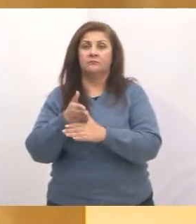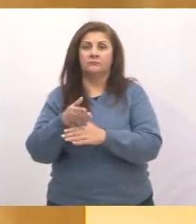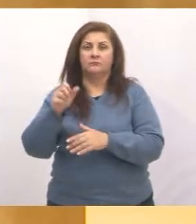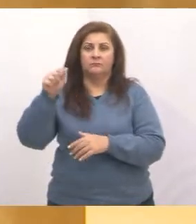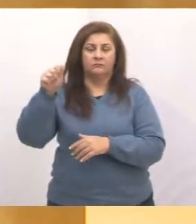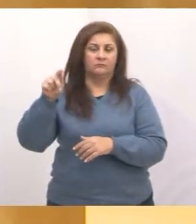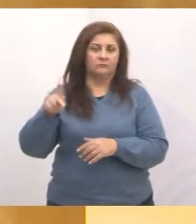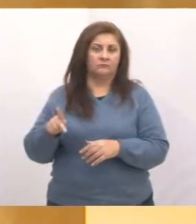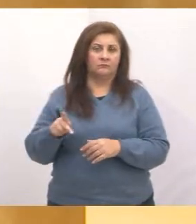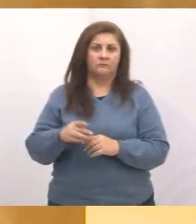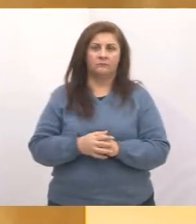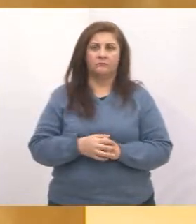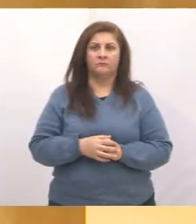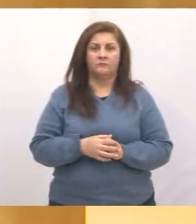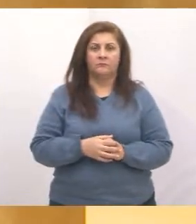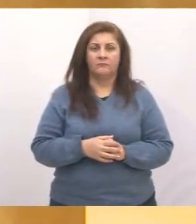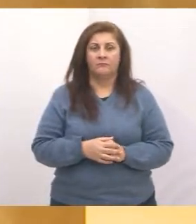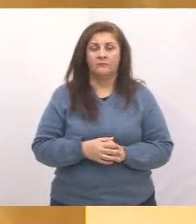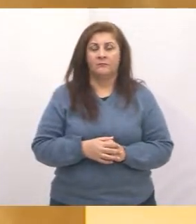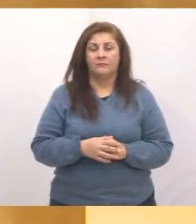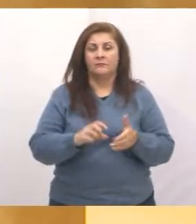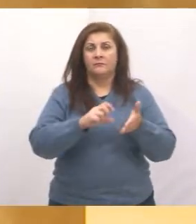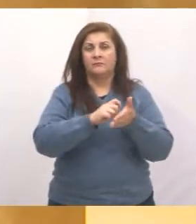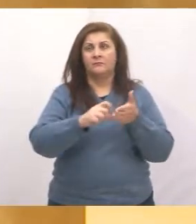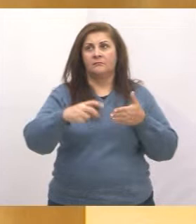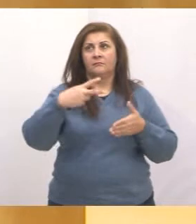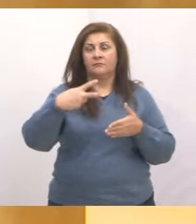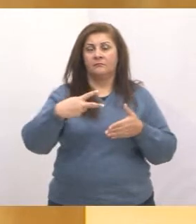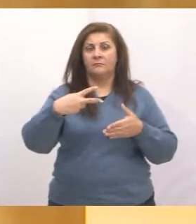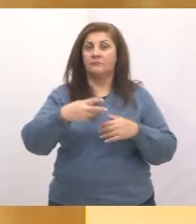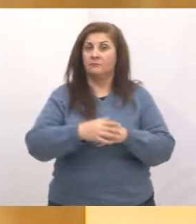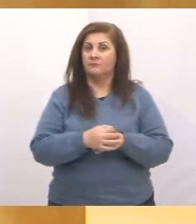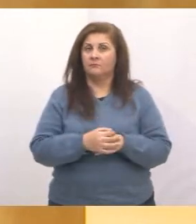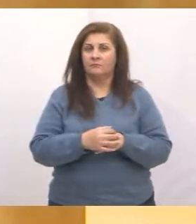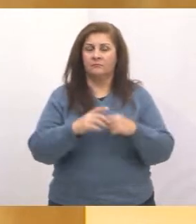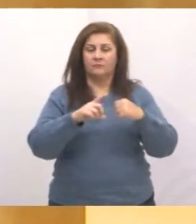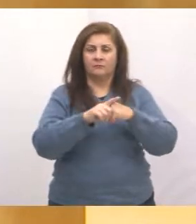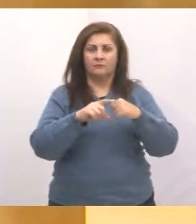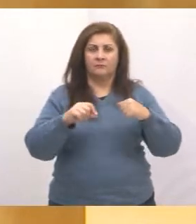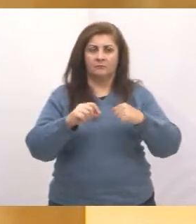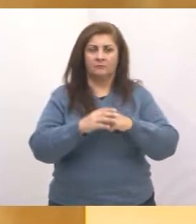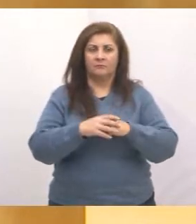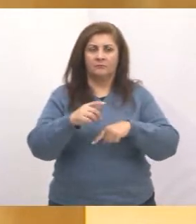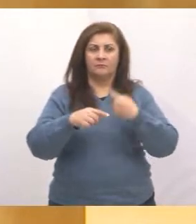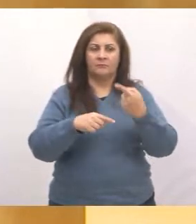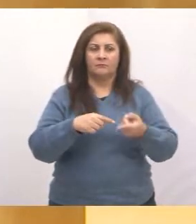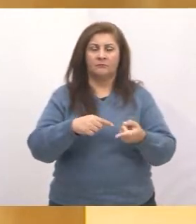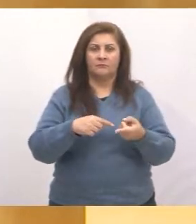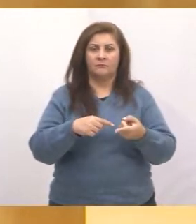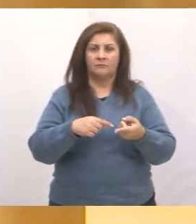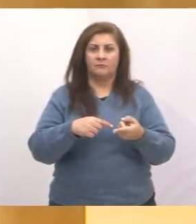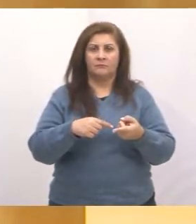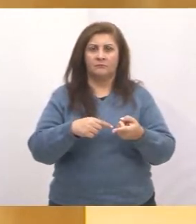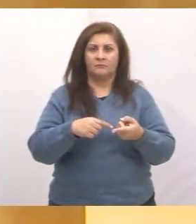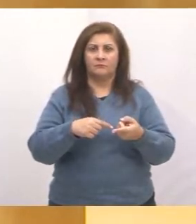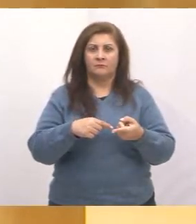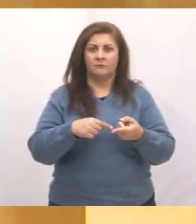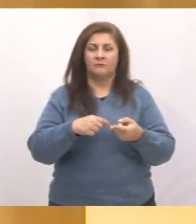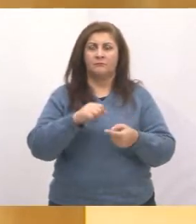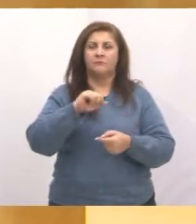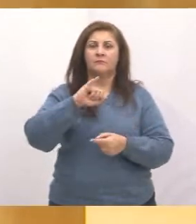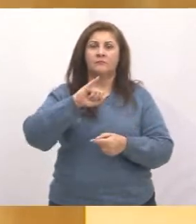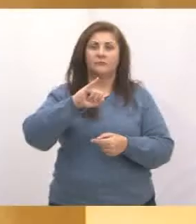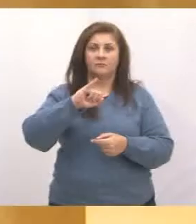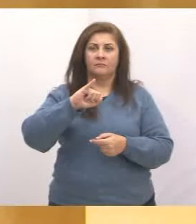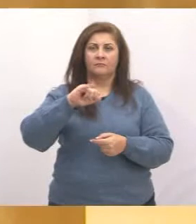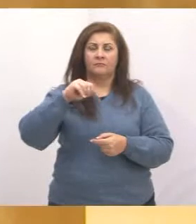exceção do disposto do parágrafo 2º desse artigo, incidindo apenas o imposto de renda,